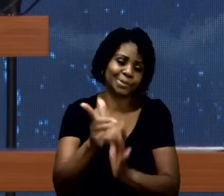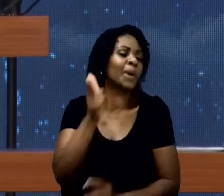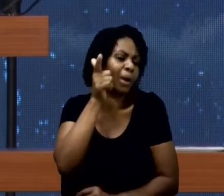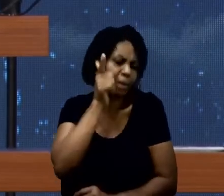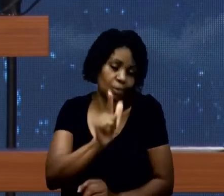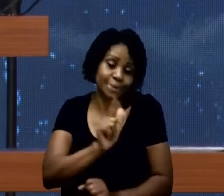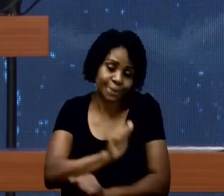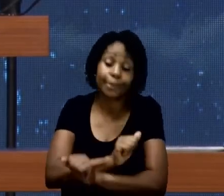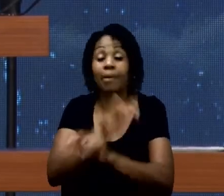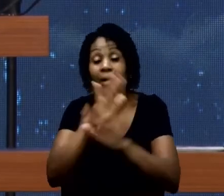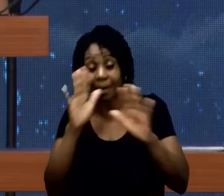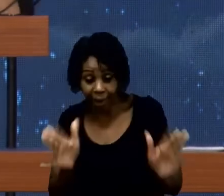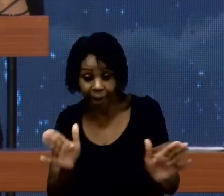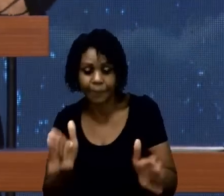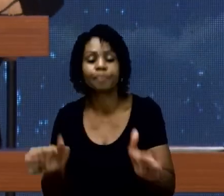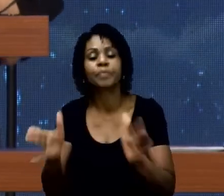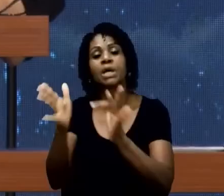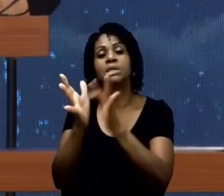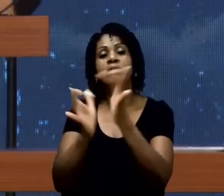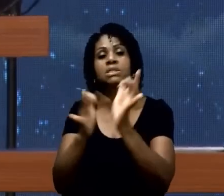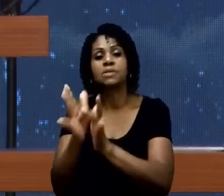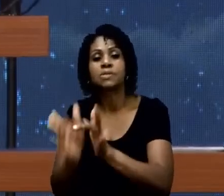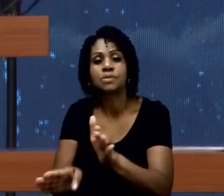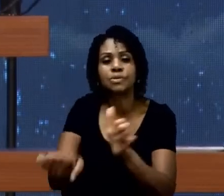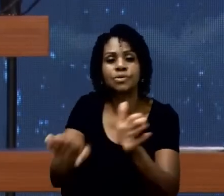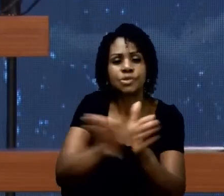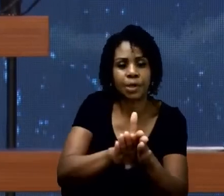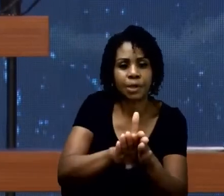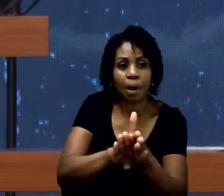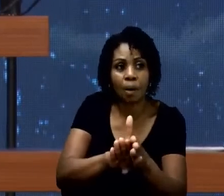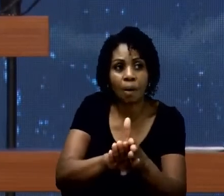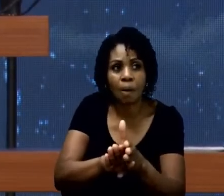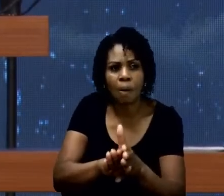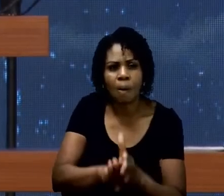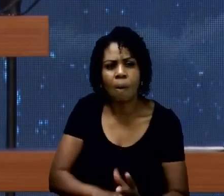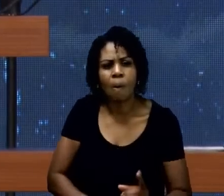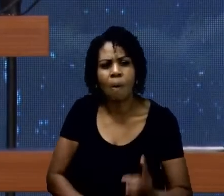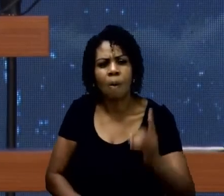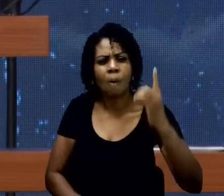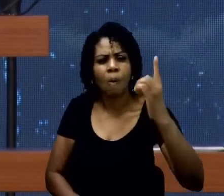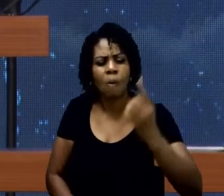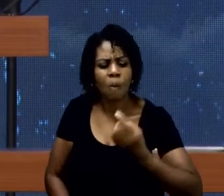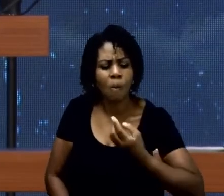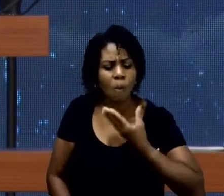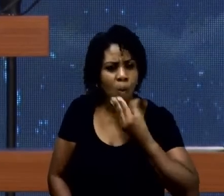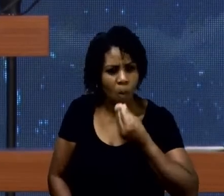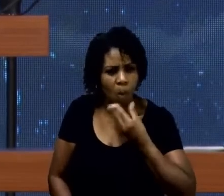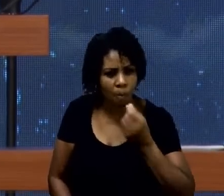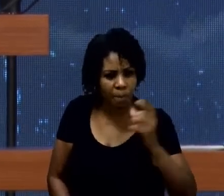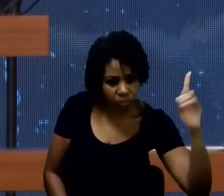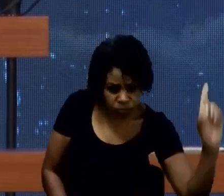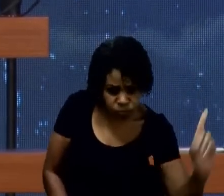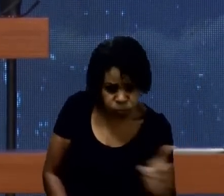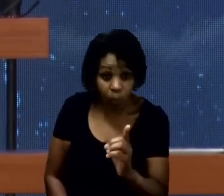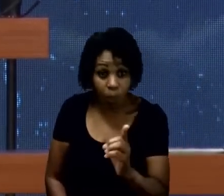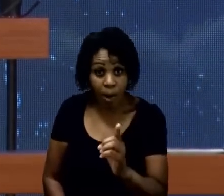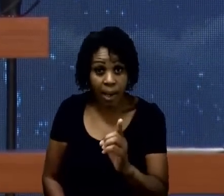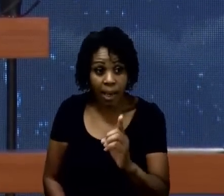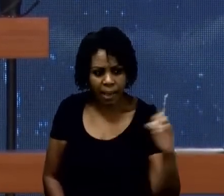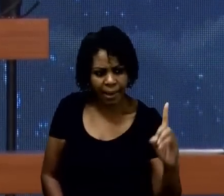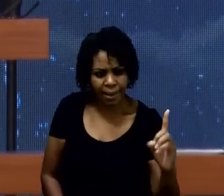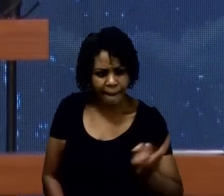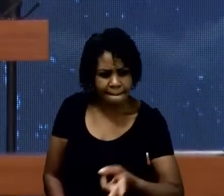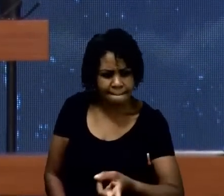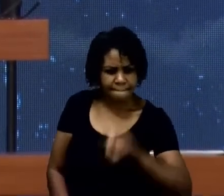Jesus chega, e quando Jesus chega, um homem, ele sai, porque a presença de Jesus é sentida